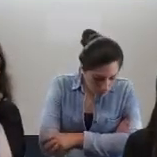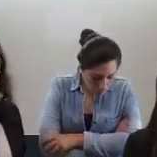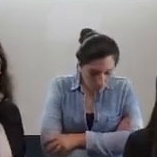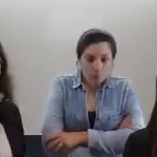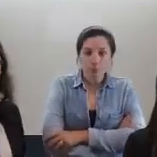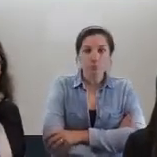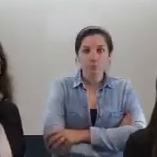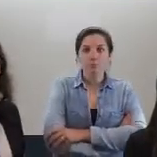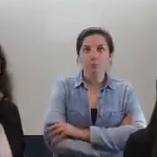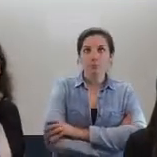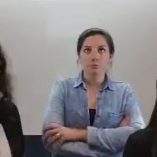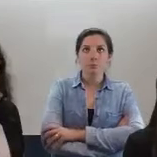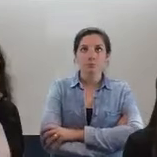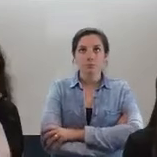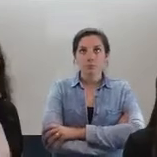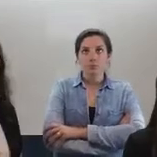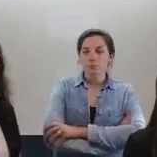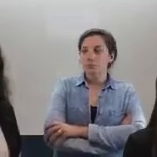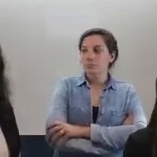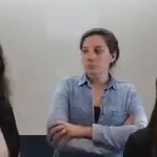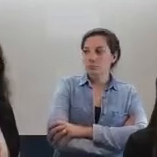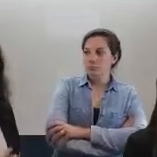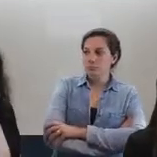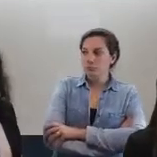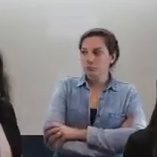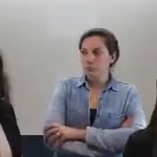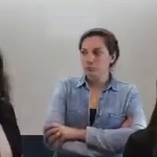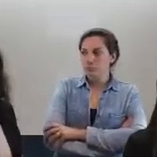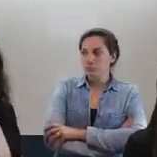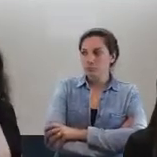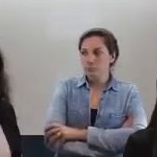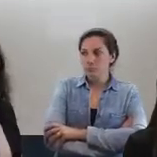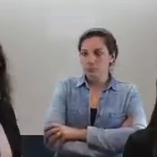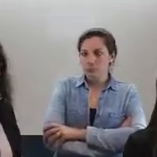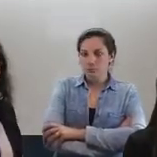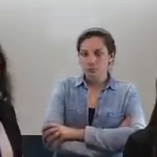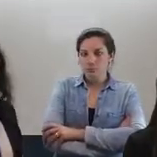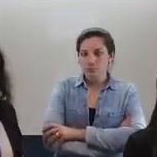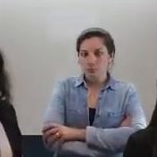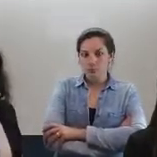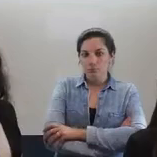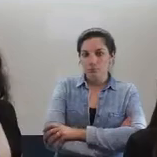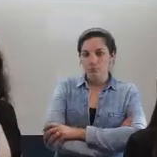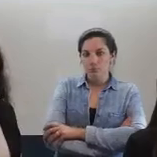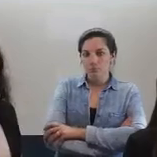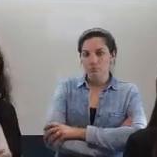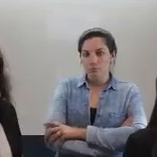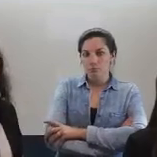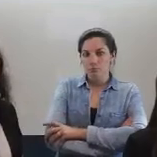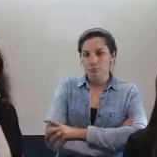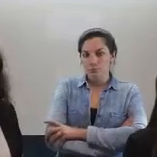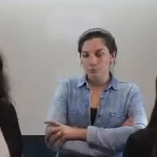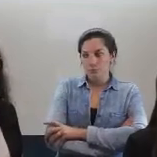digitalizado, né, para facilitar o acesso de vocês. Mas para o ano que vem, a gente já está pensando nessa assinatura já ter ali também no Pérgamo, para ficar mais fácil